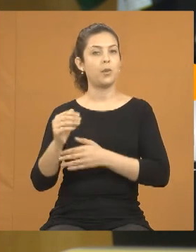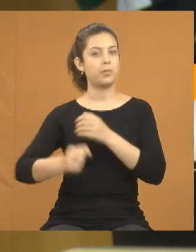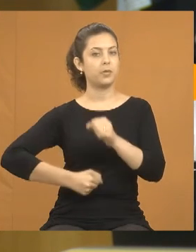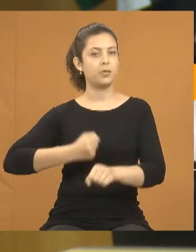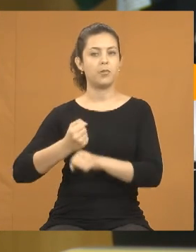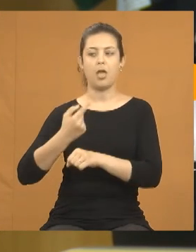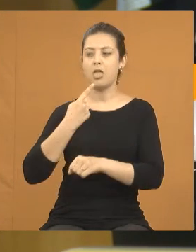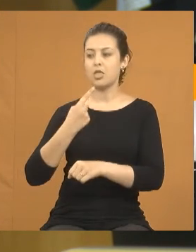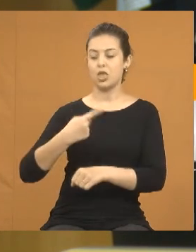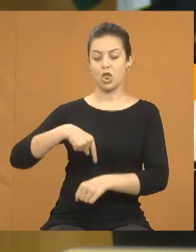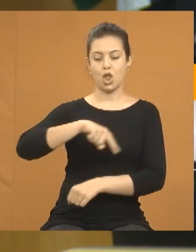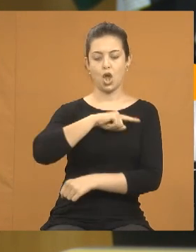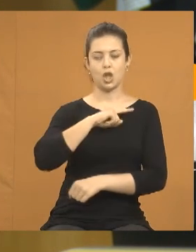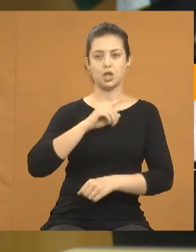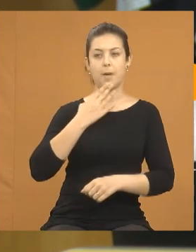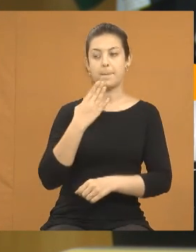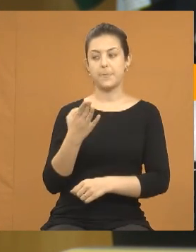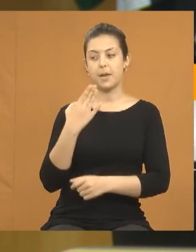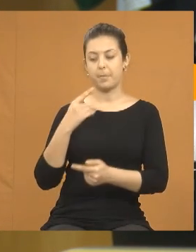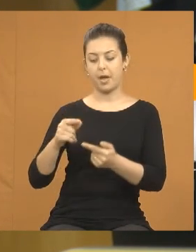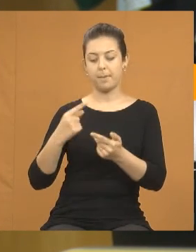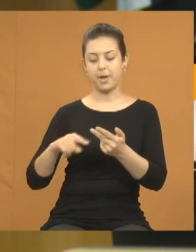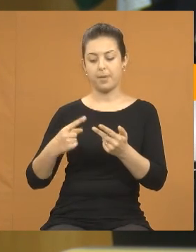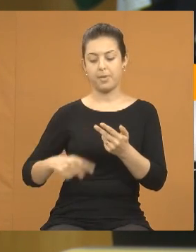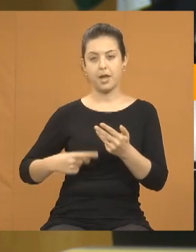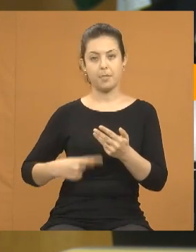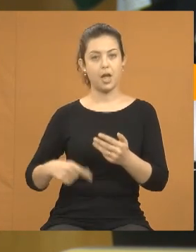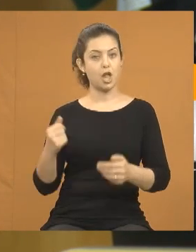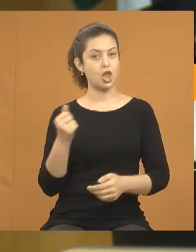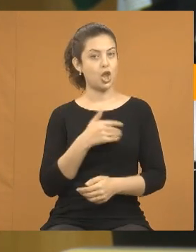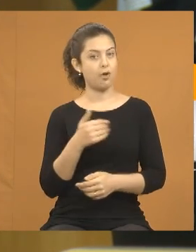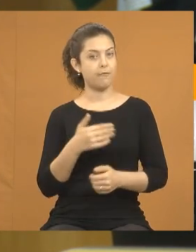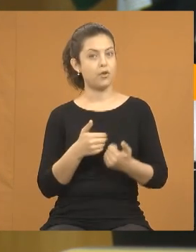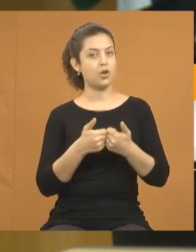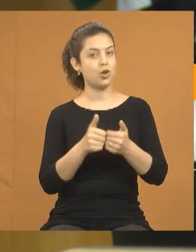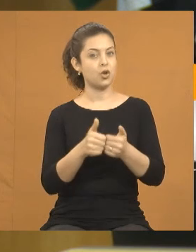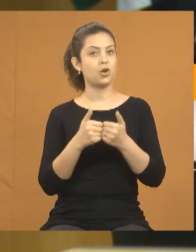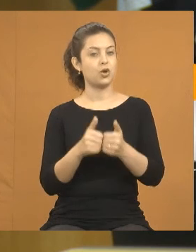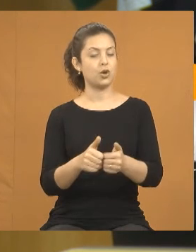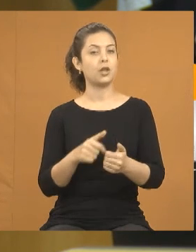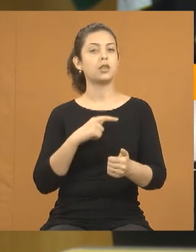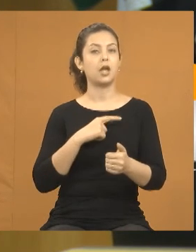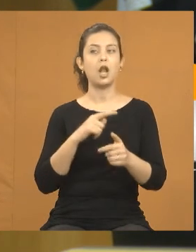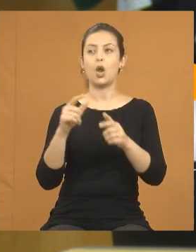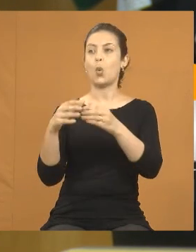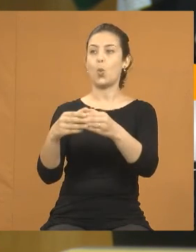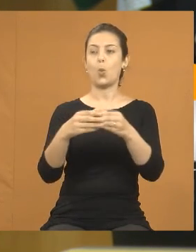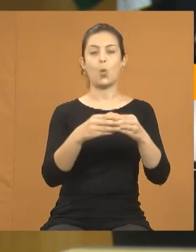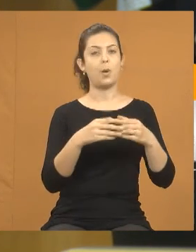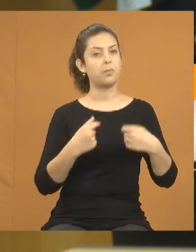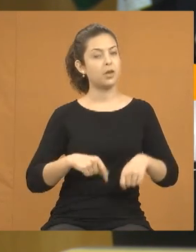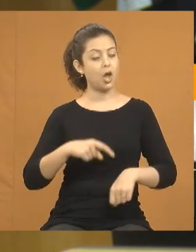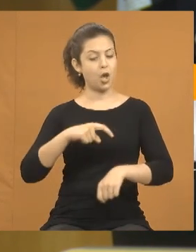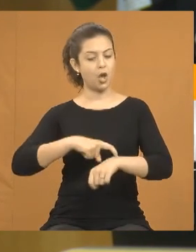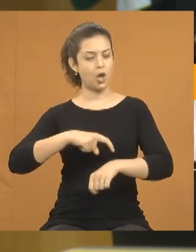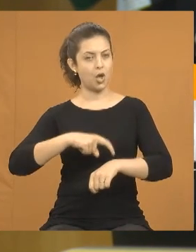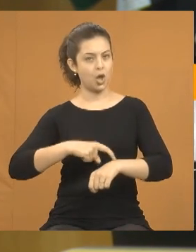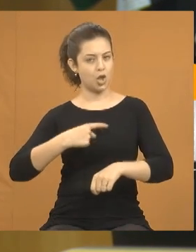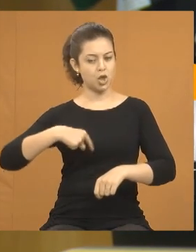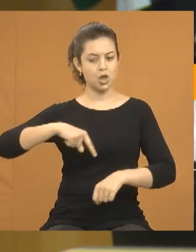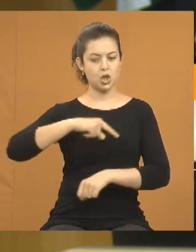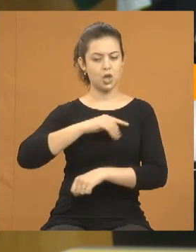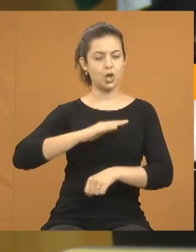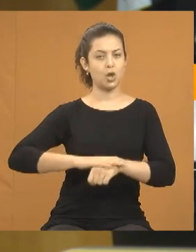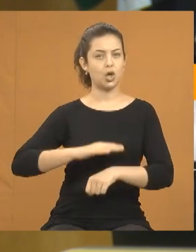vem, nós temos aqui os nossos pedidos feitos das novas linhas nessa cidade. A gente sabe aonde precisa de linha e os horários para que a